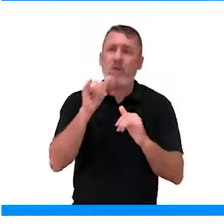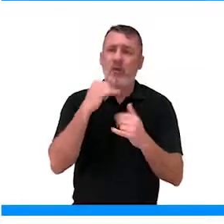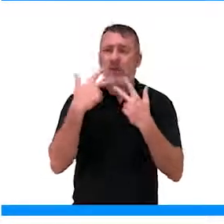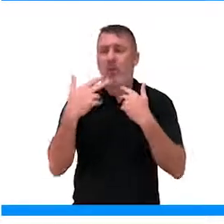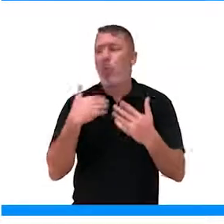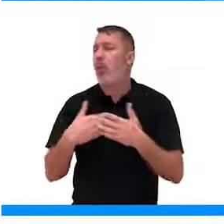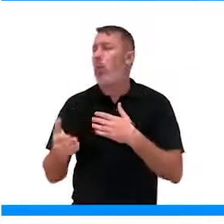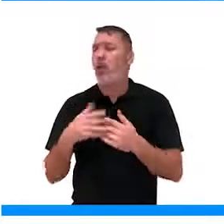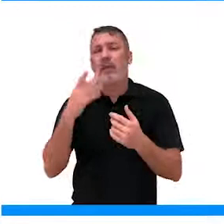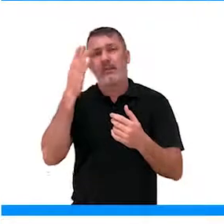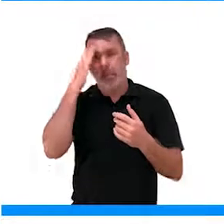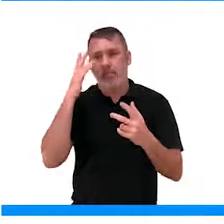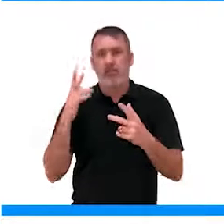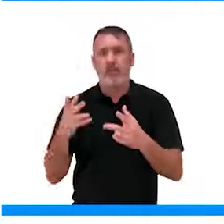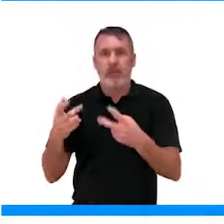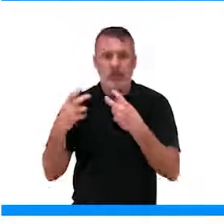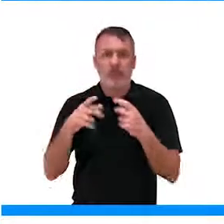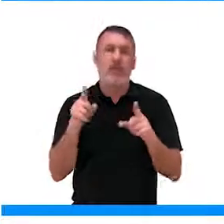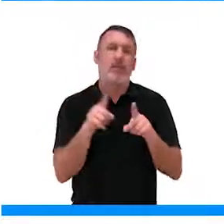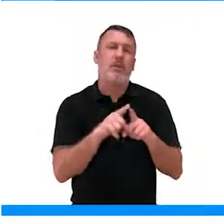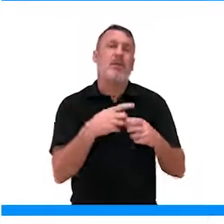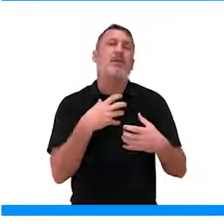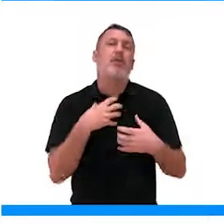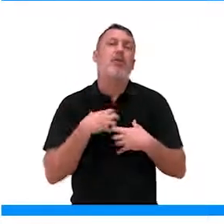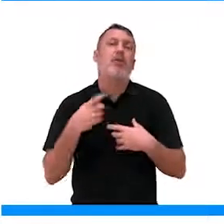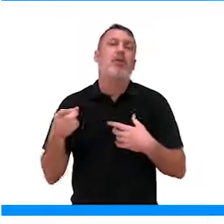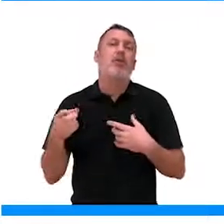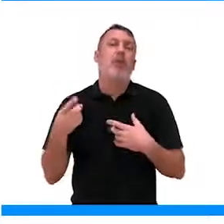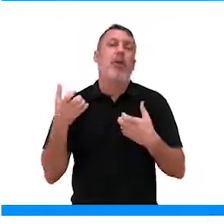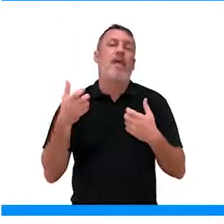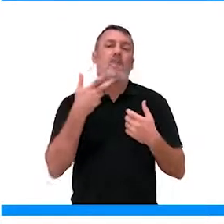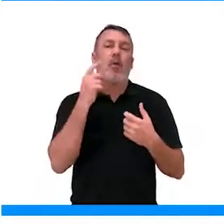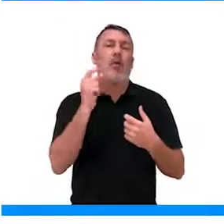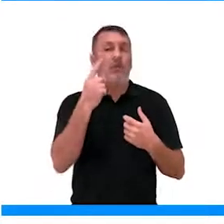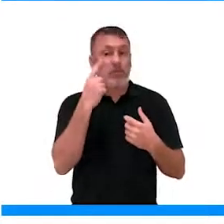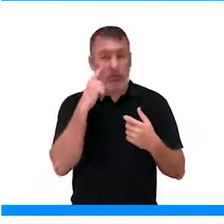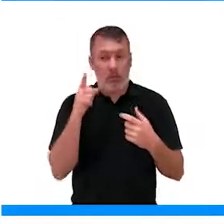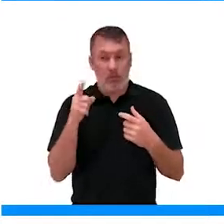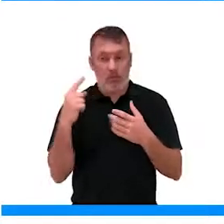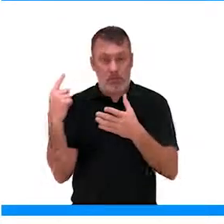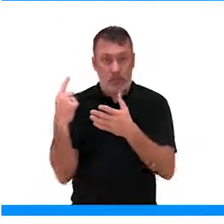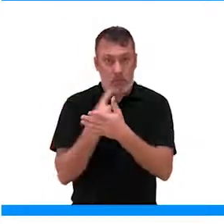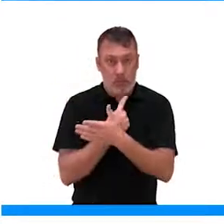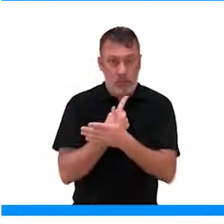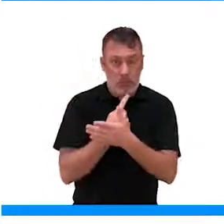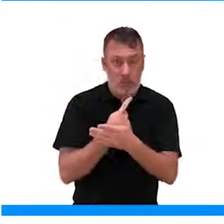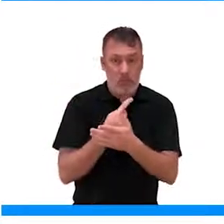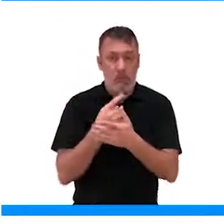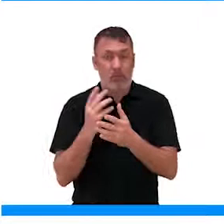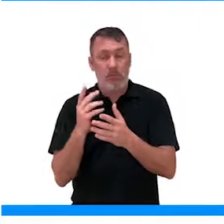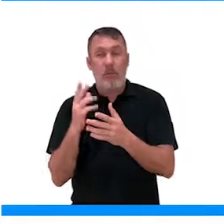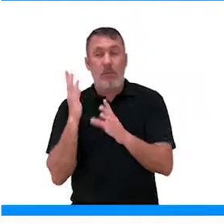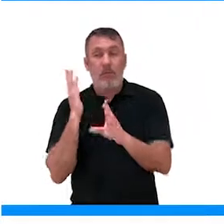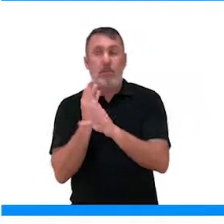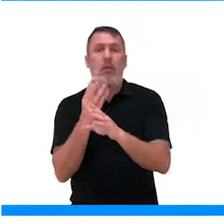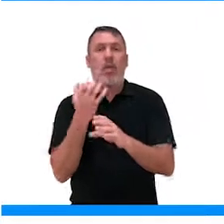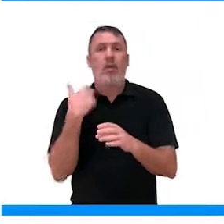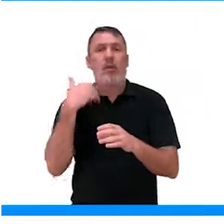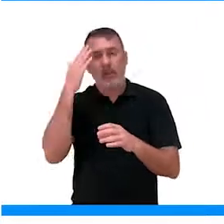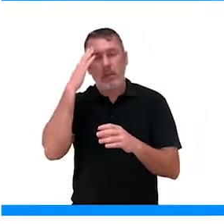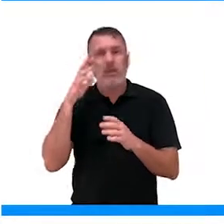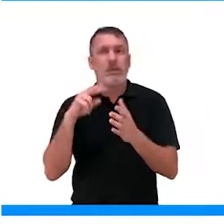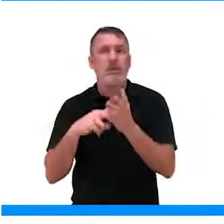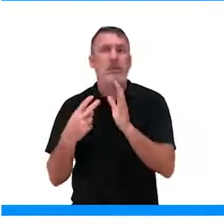um fragmento de uma notícia, é um artigo de opinião, e o sentido. Primeiro olhar para o enunciado, o que está pedindo,